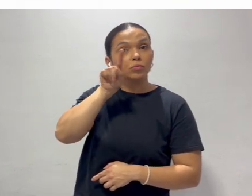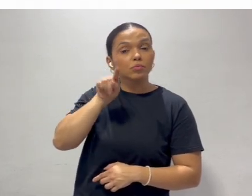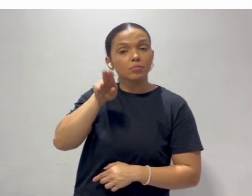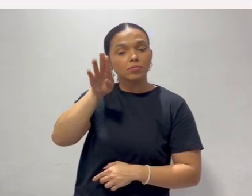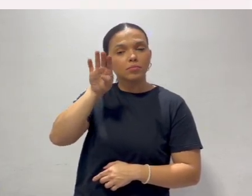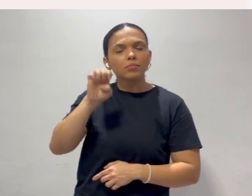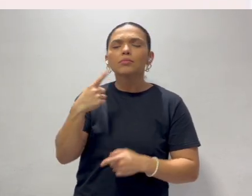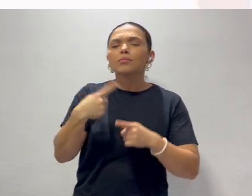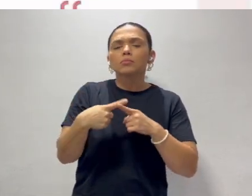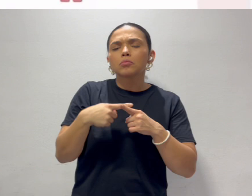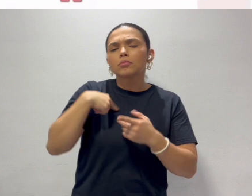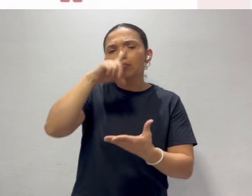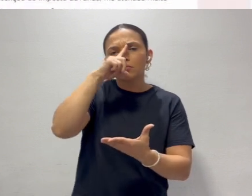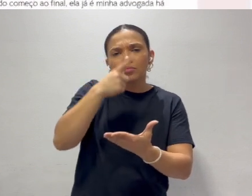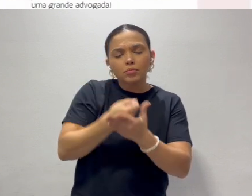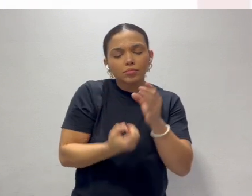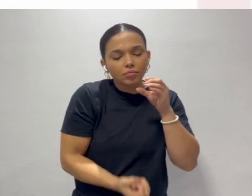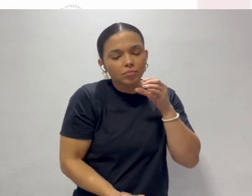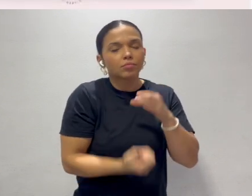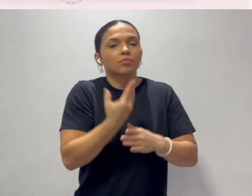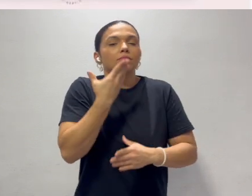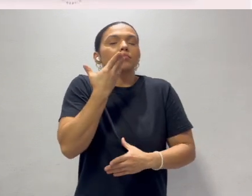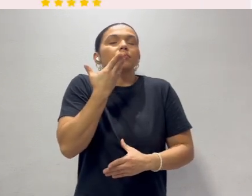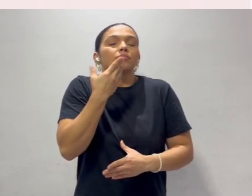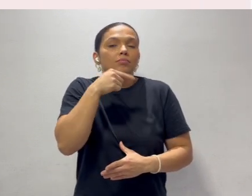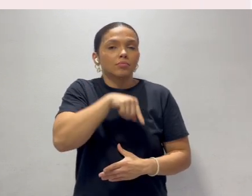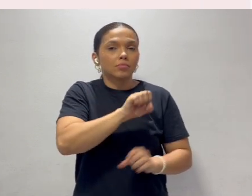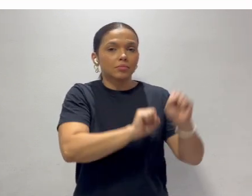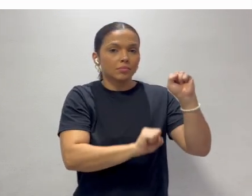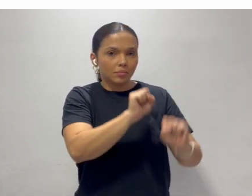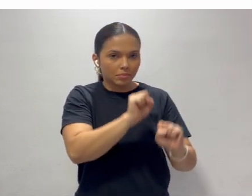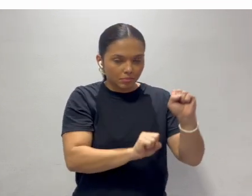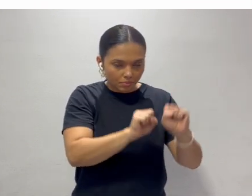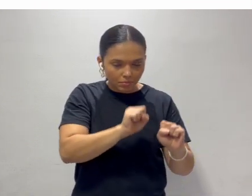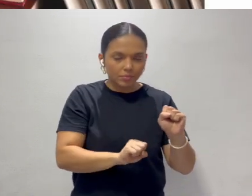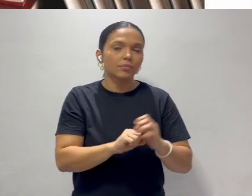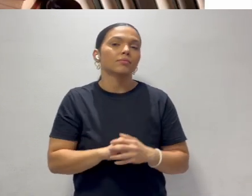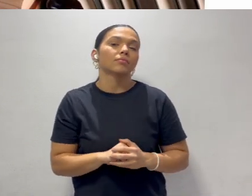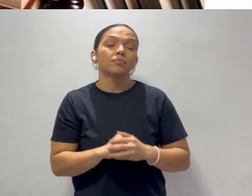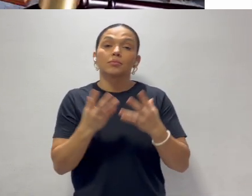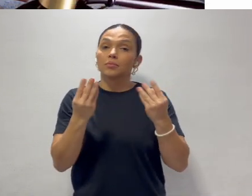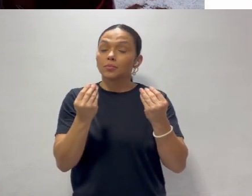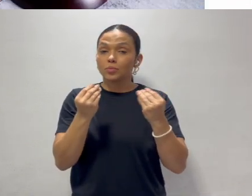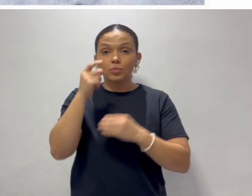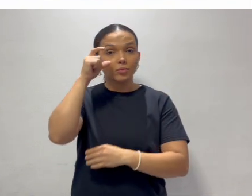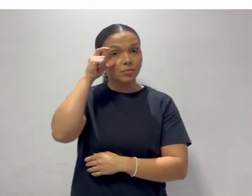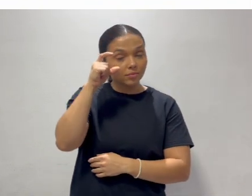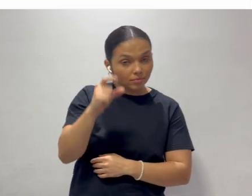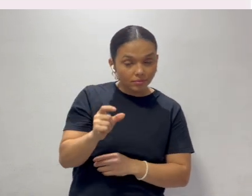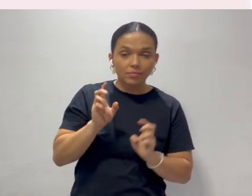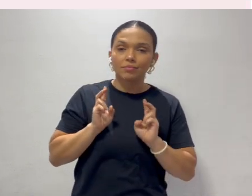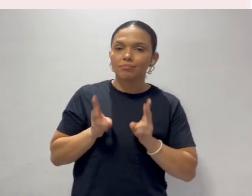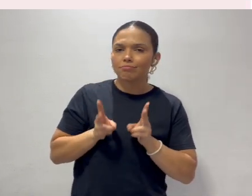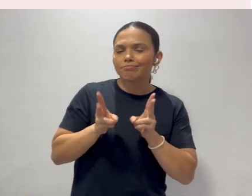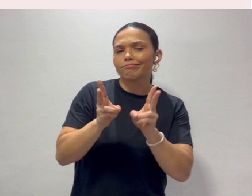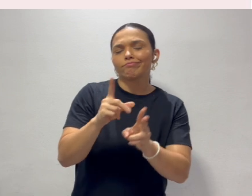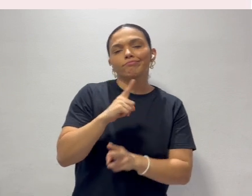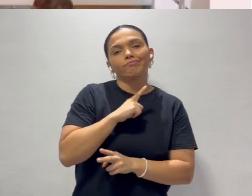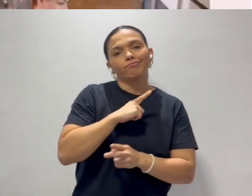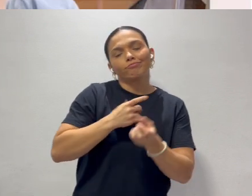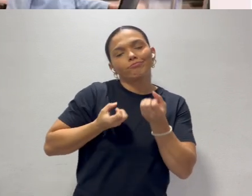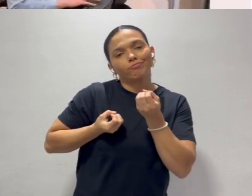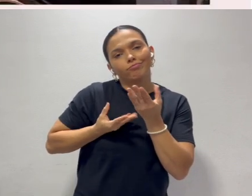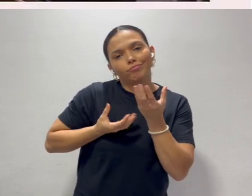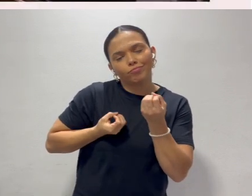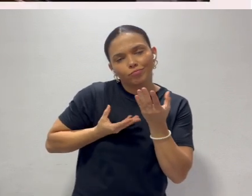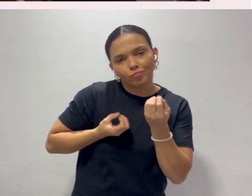por que eu sou o CEO da Aposenta PCD, como eu fundei a Aposenta PCD, né? Então, tá muito interessante, sempre está